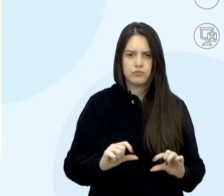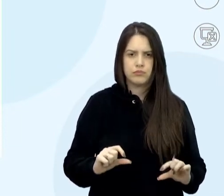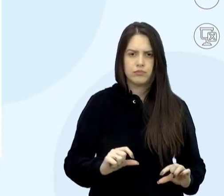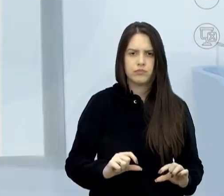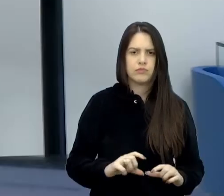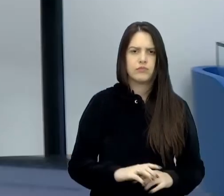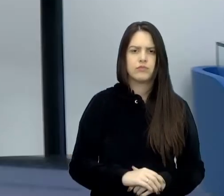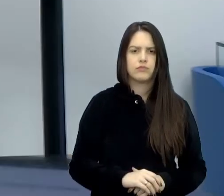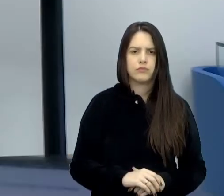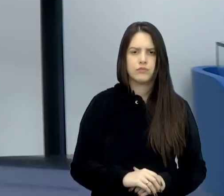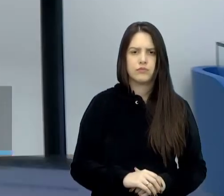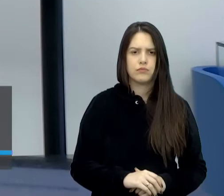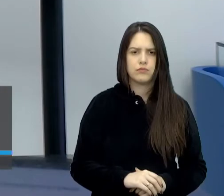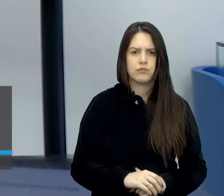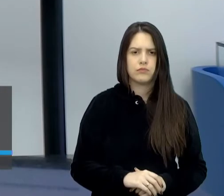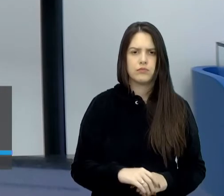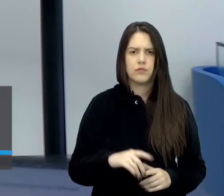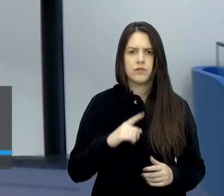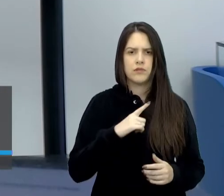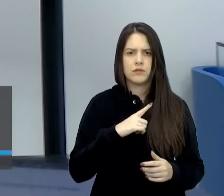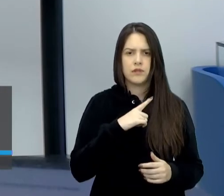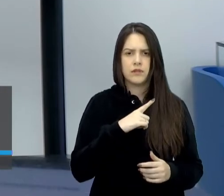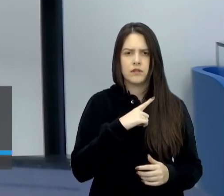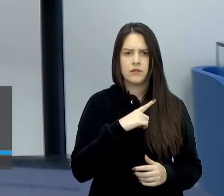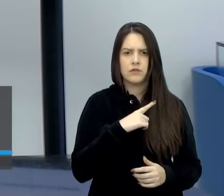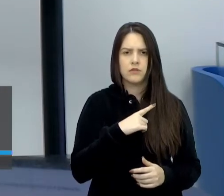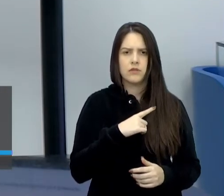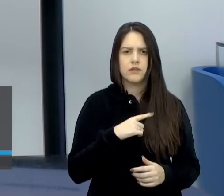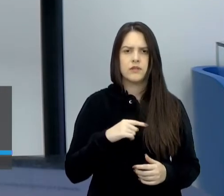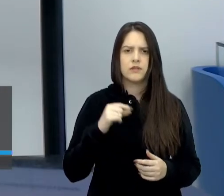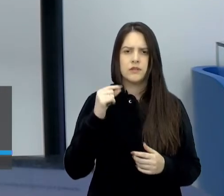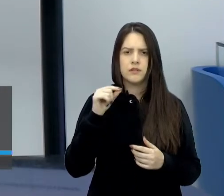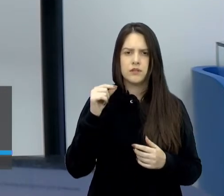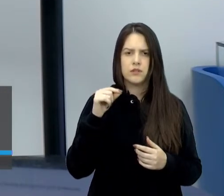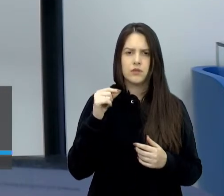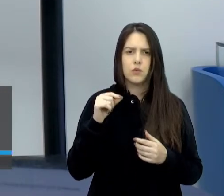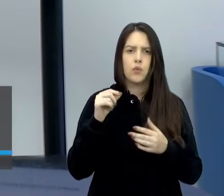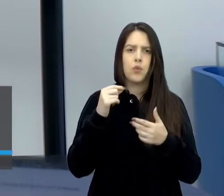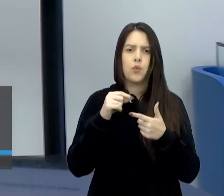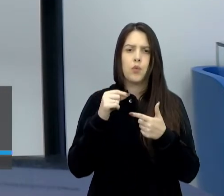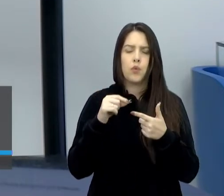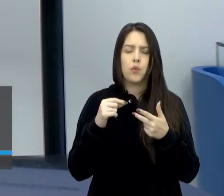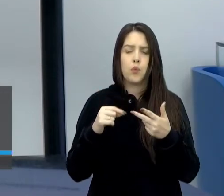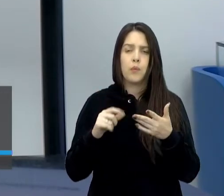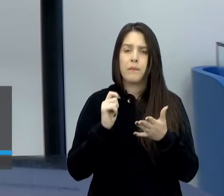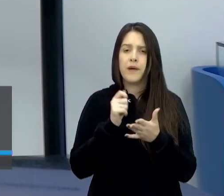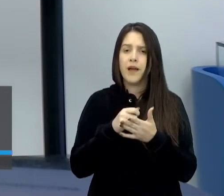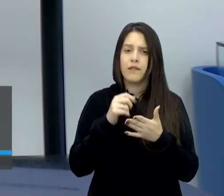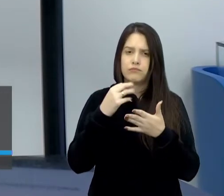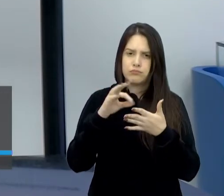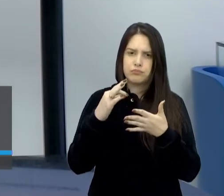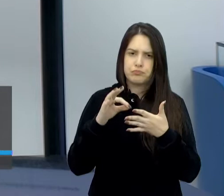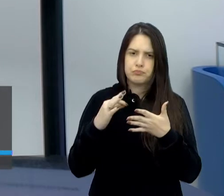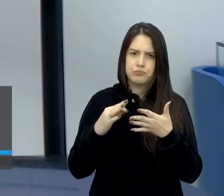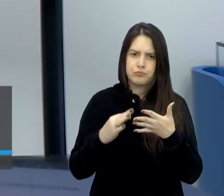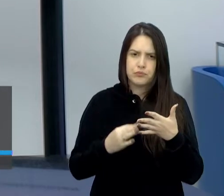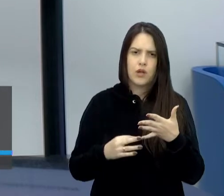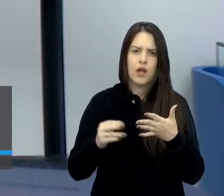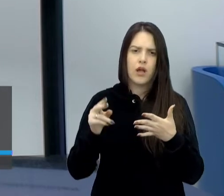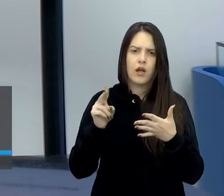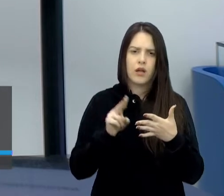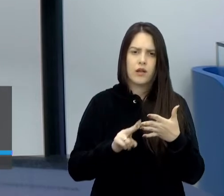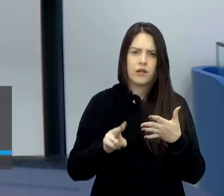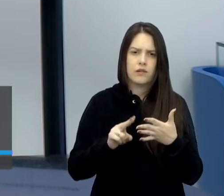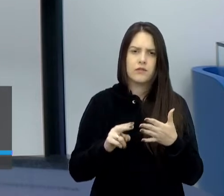as contas de consumo, tem que ter aí o que custa cada coisa. Precisa constar isso. Então,